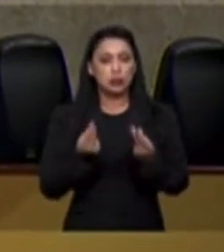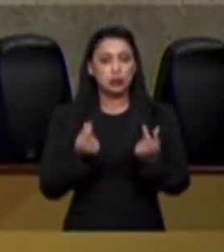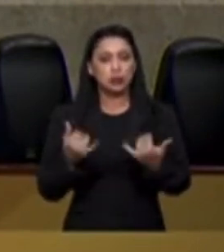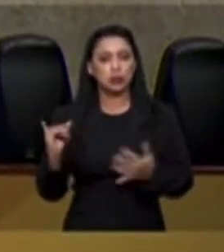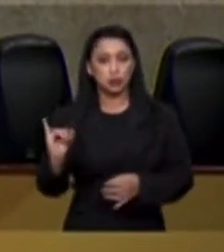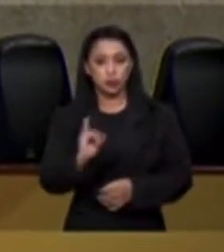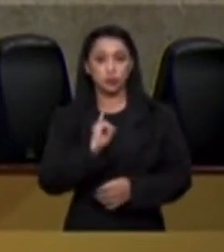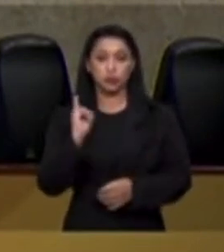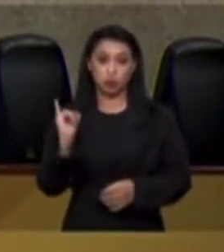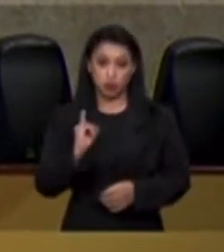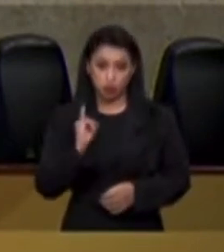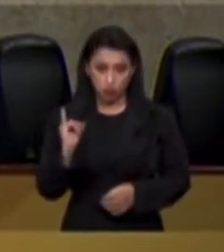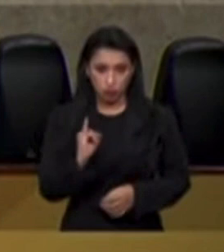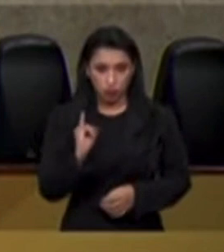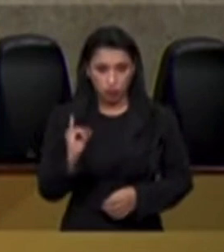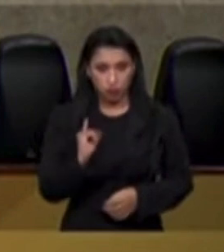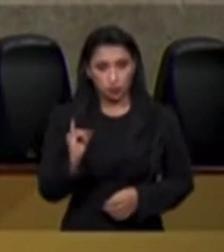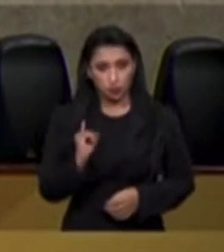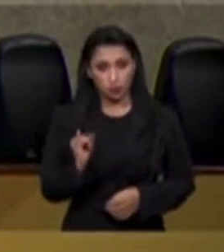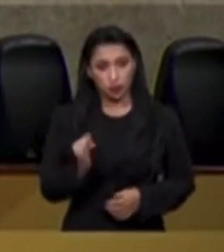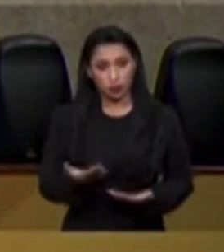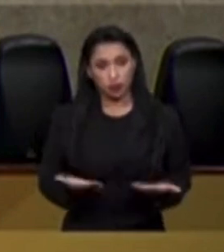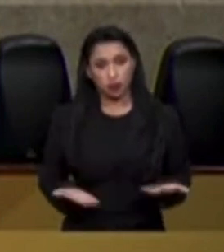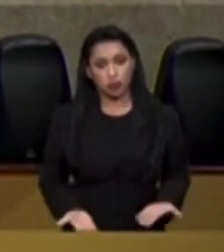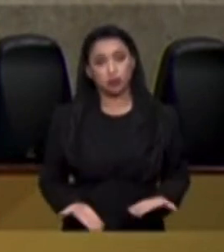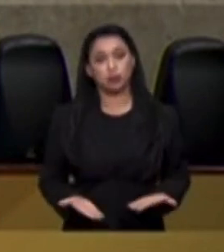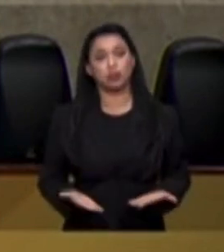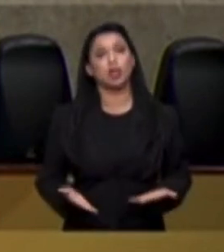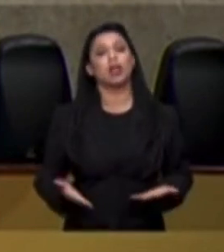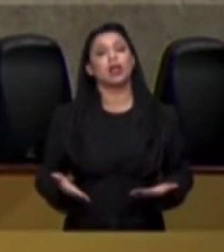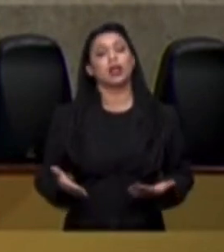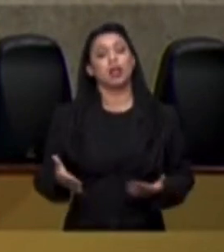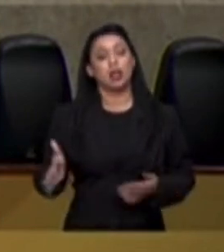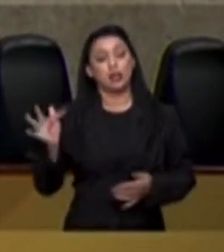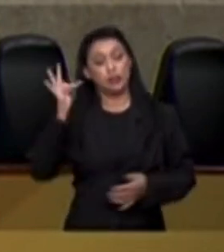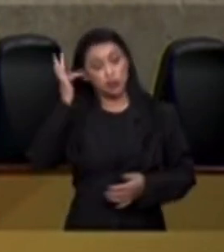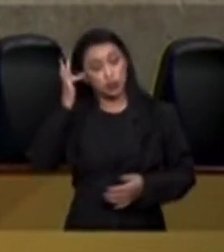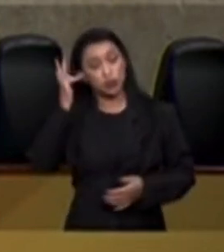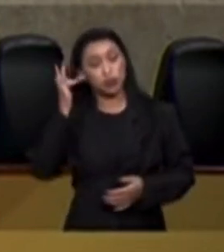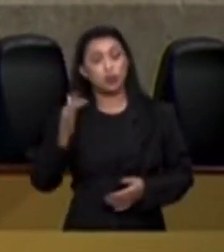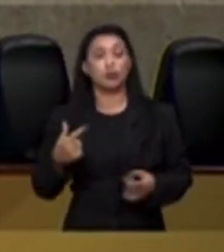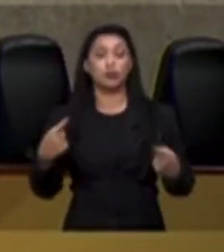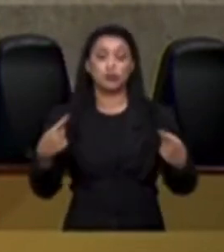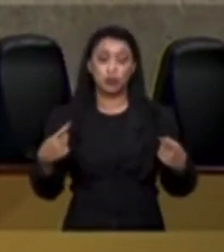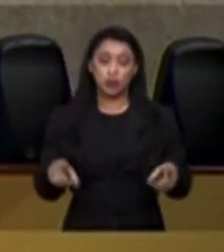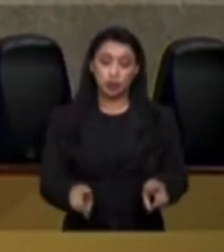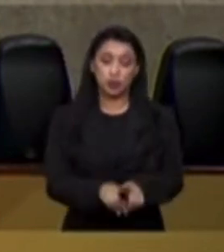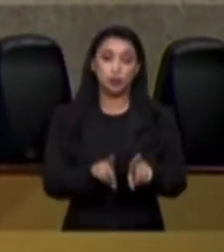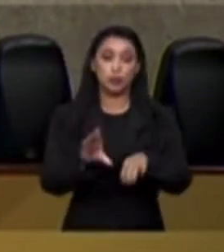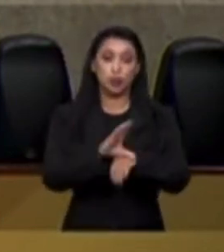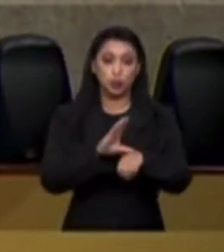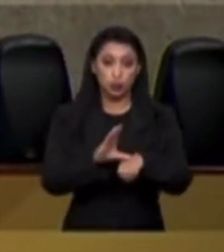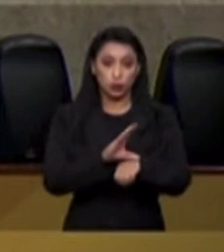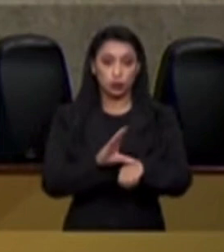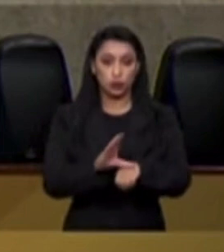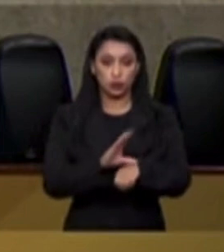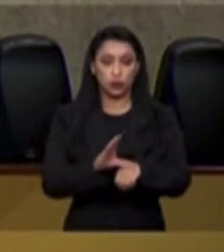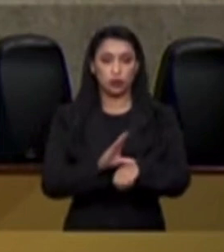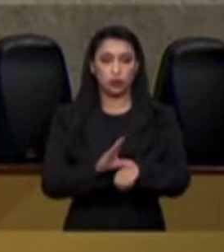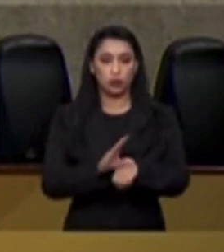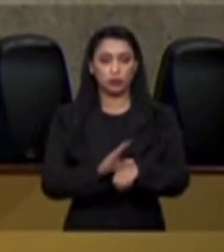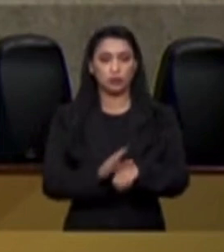sensível sobre o plano filosófico e sobre o plano constitucional. Malgrado todas